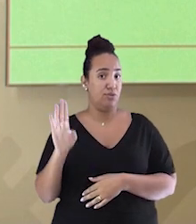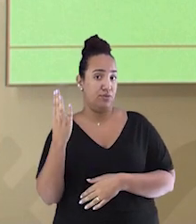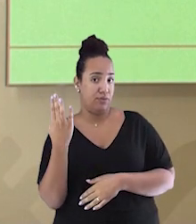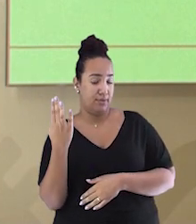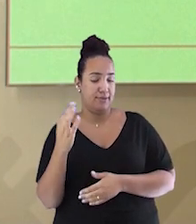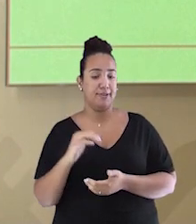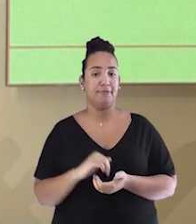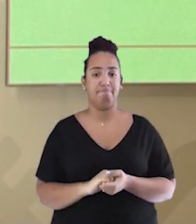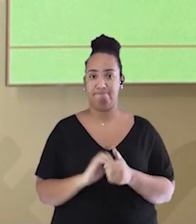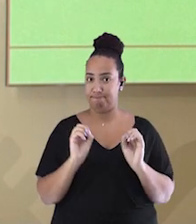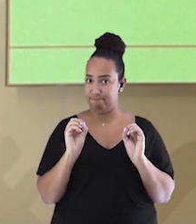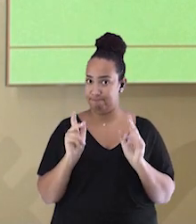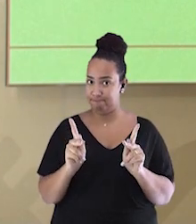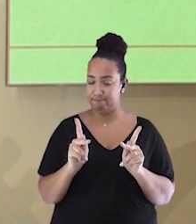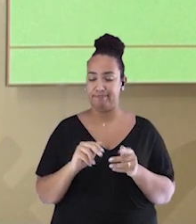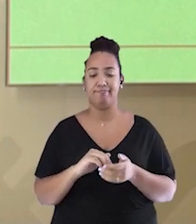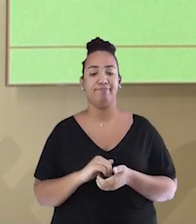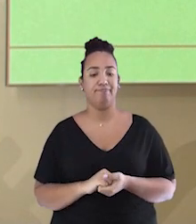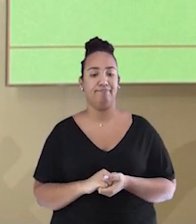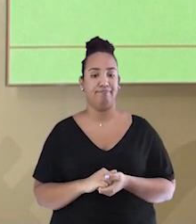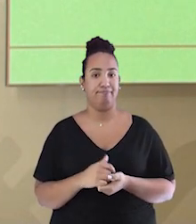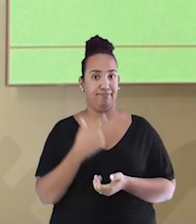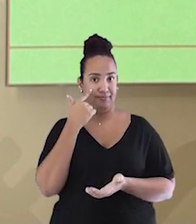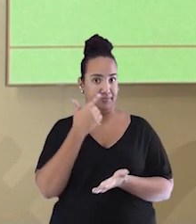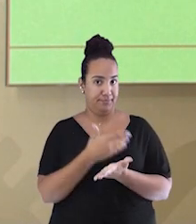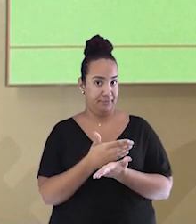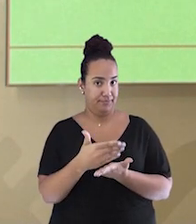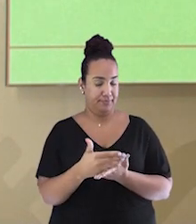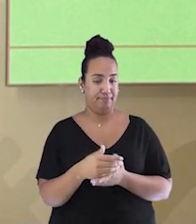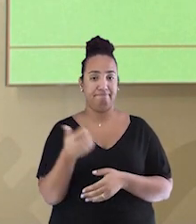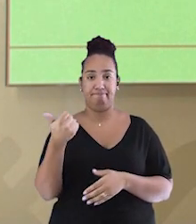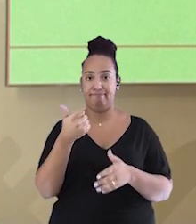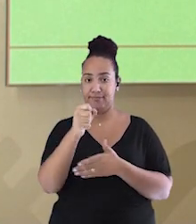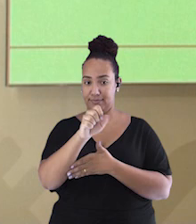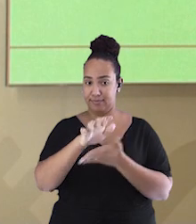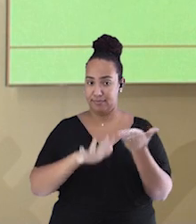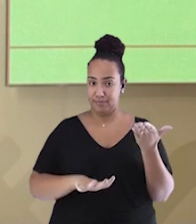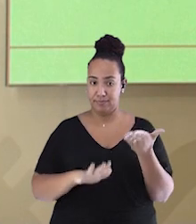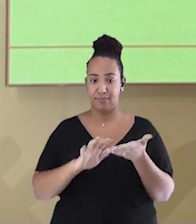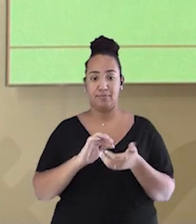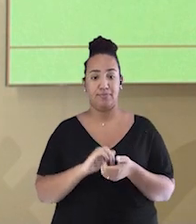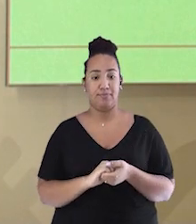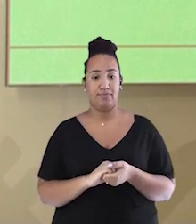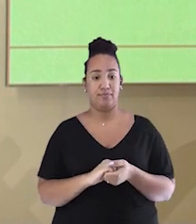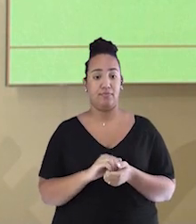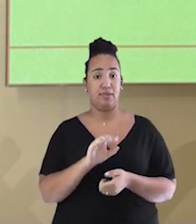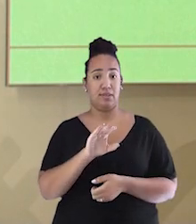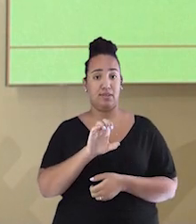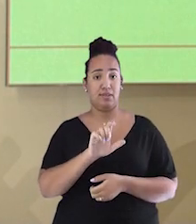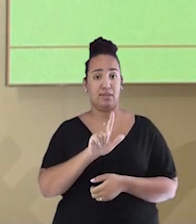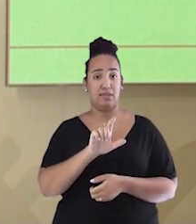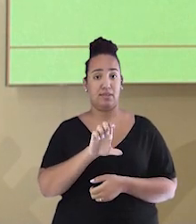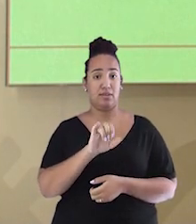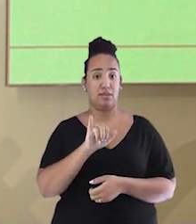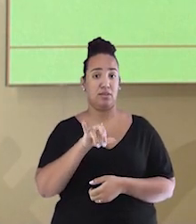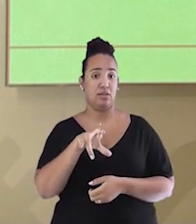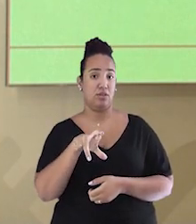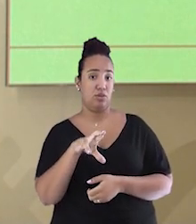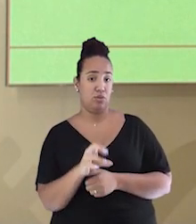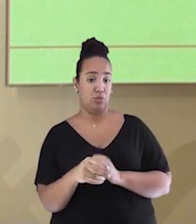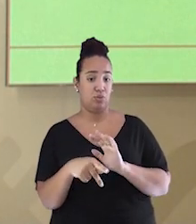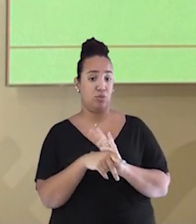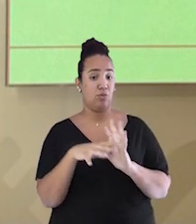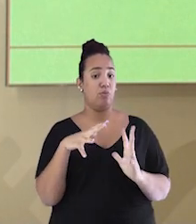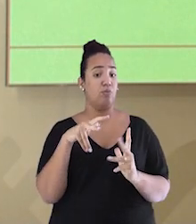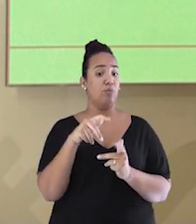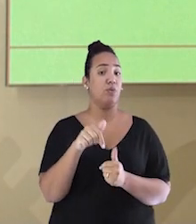se é verdadeiro ou falso, beleza? Vamos lá! Questão 1. Celeiro do mundo